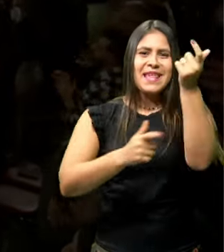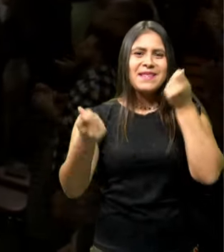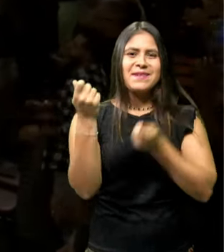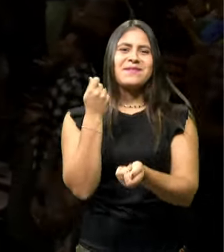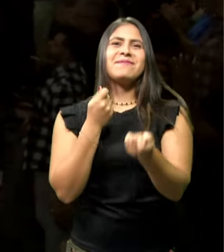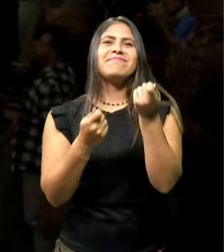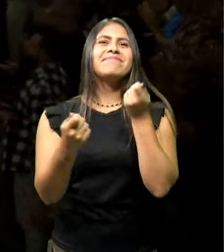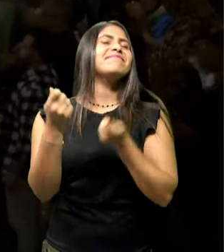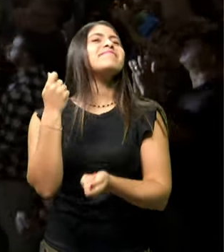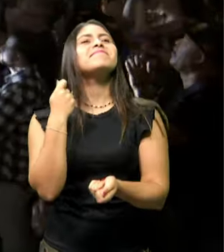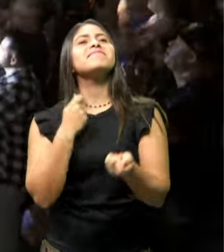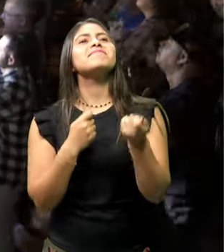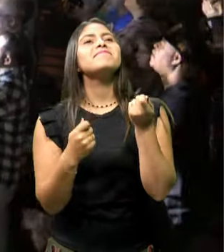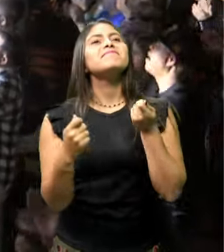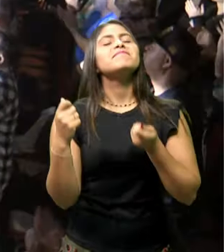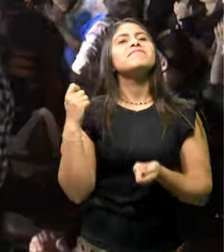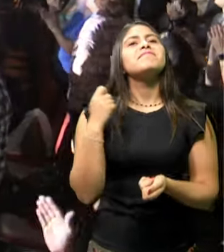Aleluia!